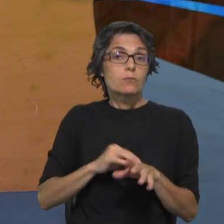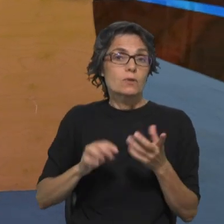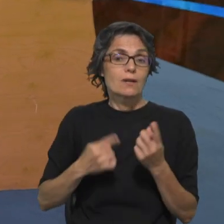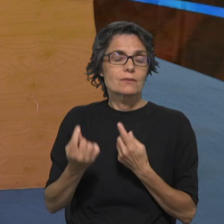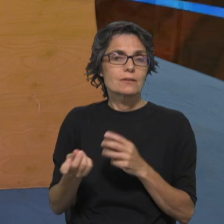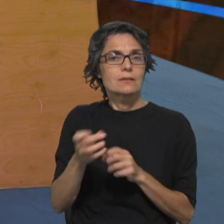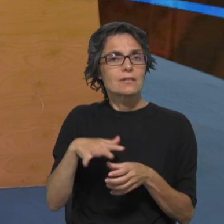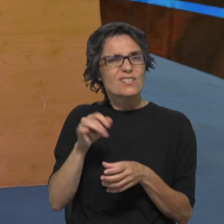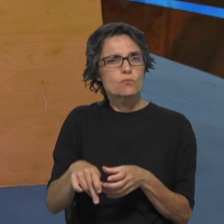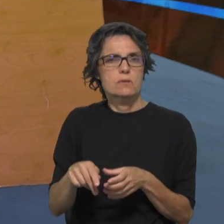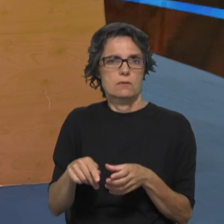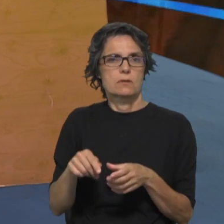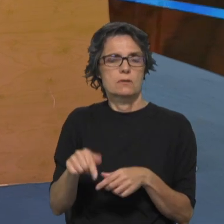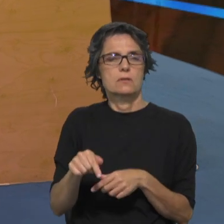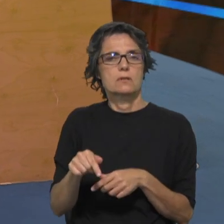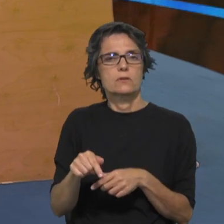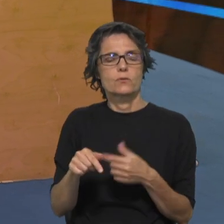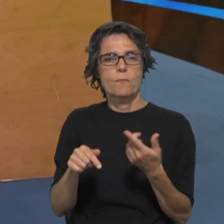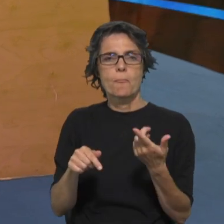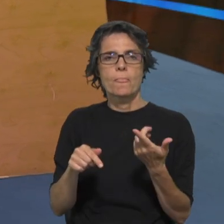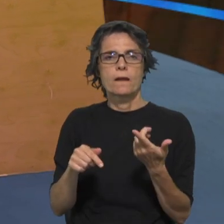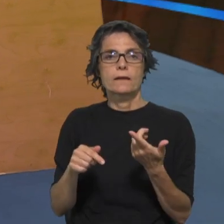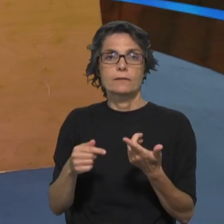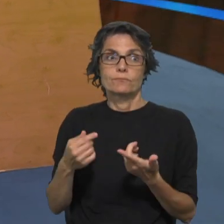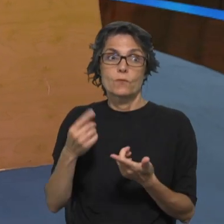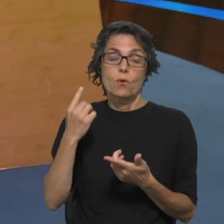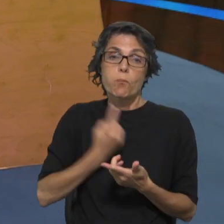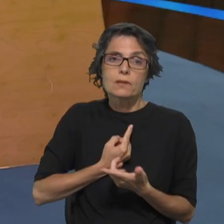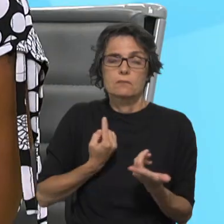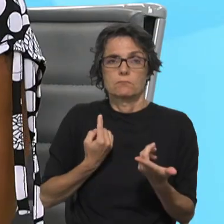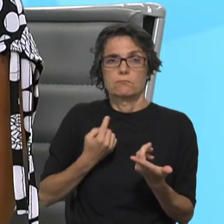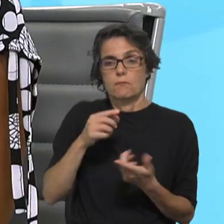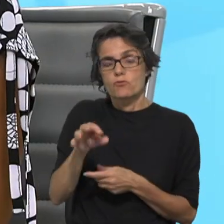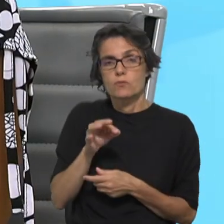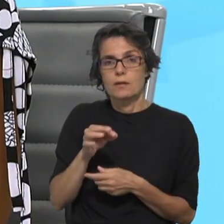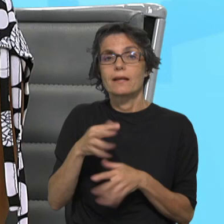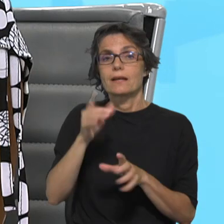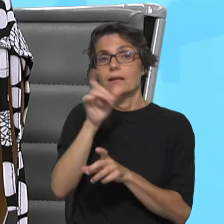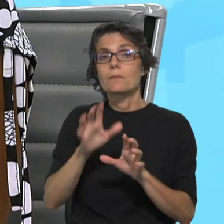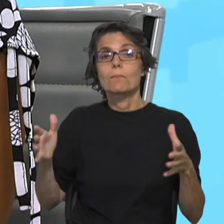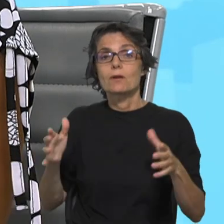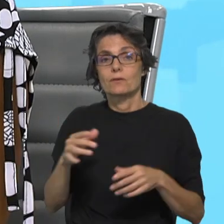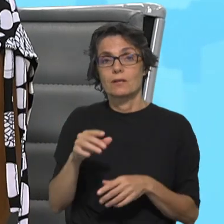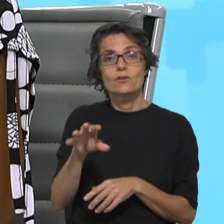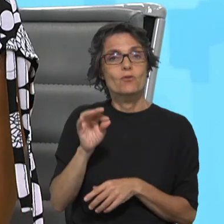que a escolha recai sempre sobre a vida. Escolher melhores condições de vida, escolher a segurança, escolher...